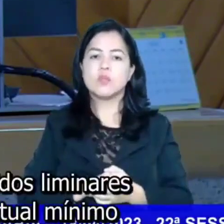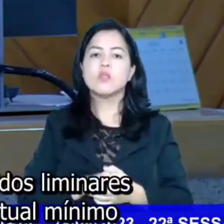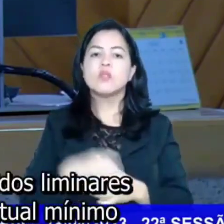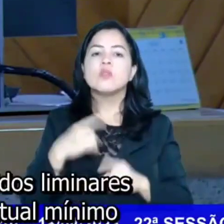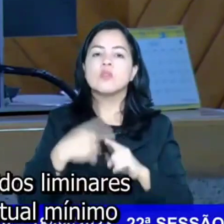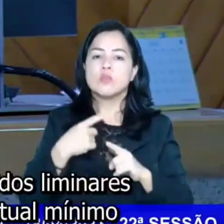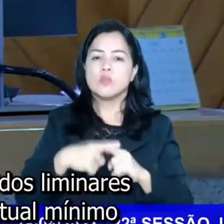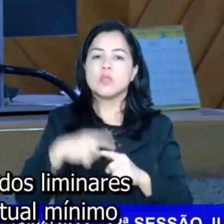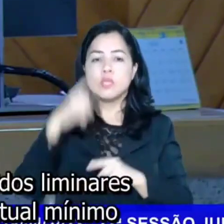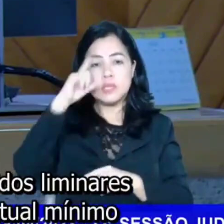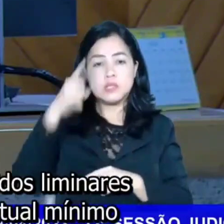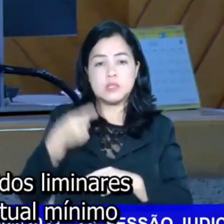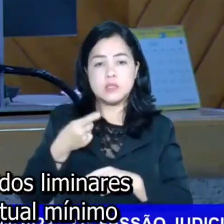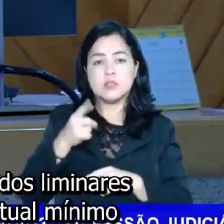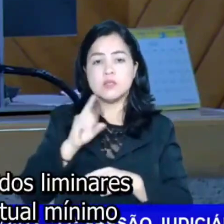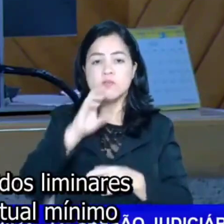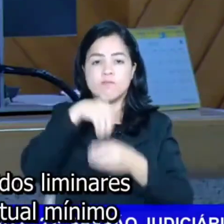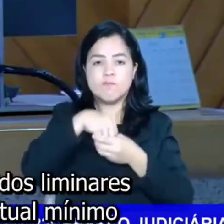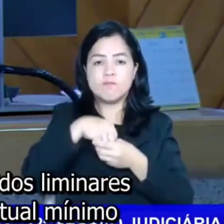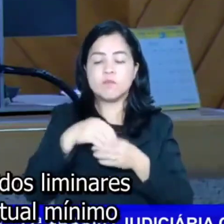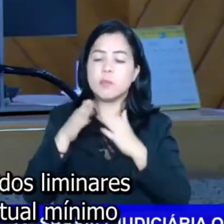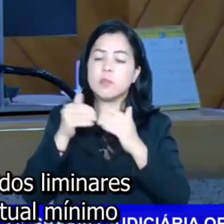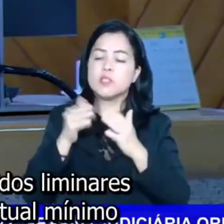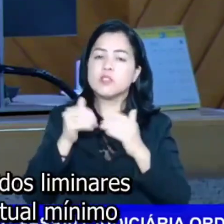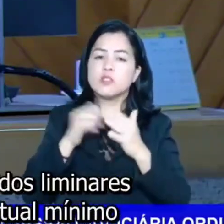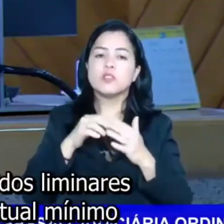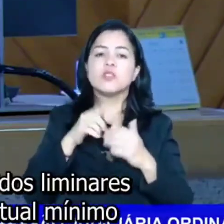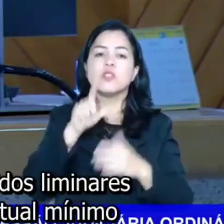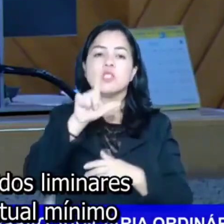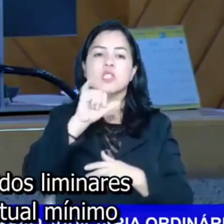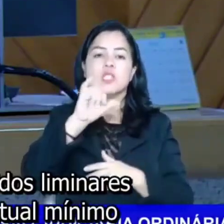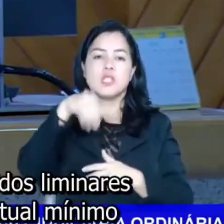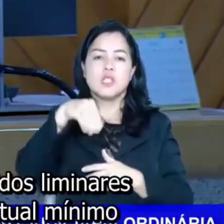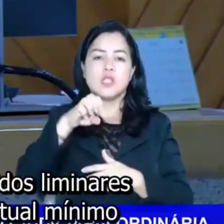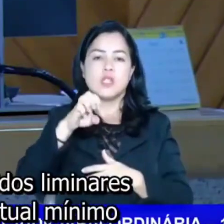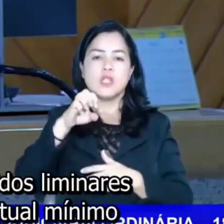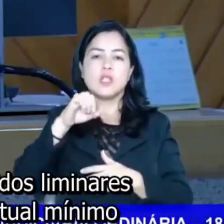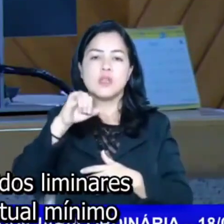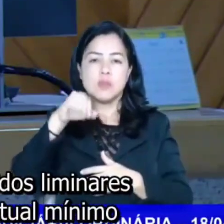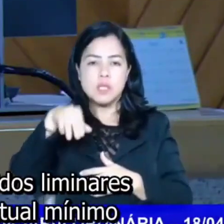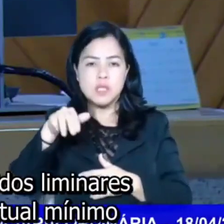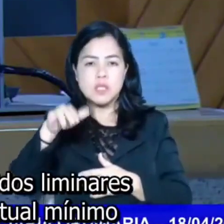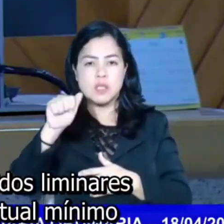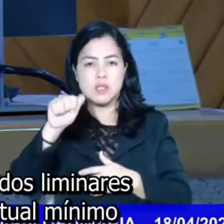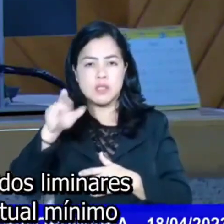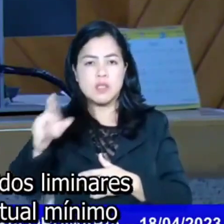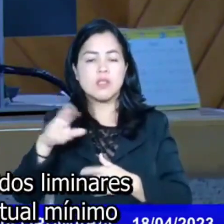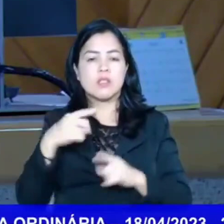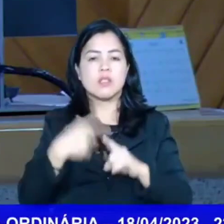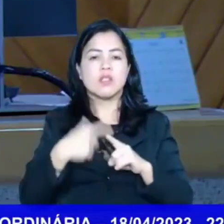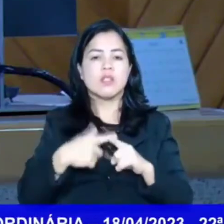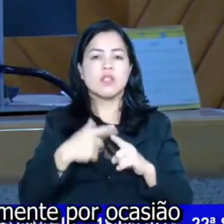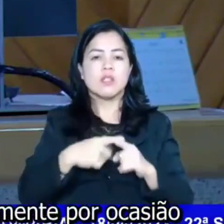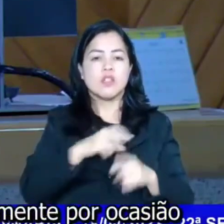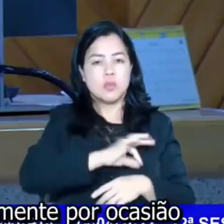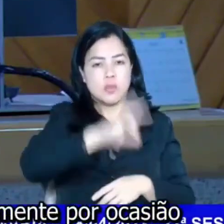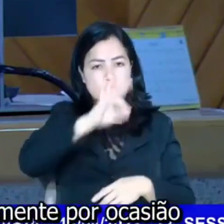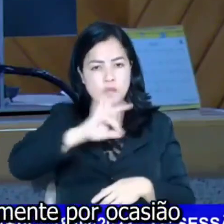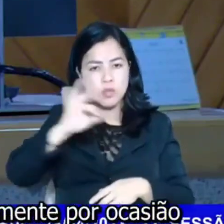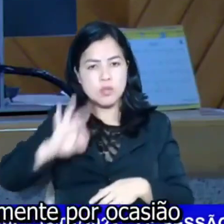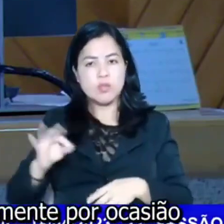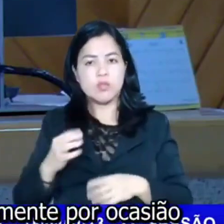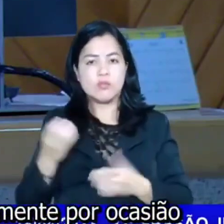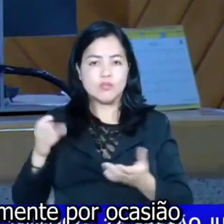que está dentro dos autos, indeferiram-se os pedidos liminares com fundamento no argumento que o percentual mínimo de